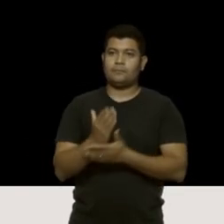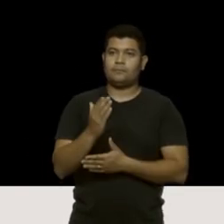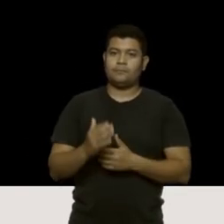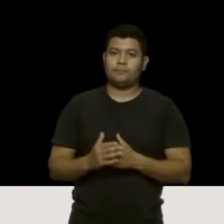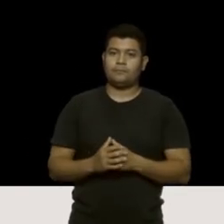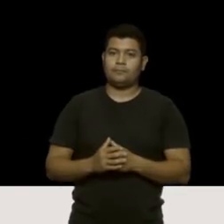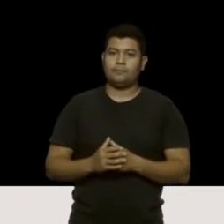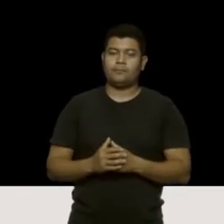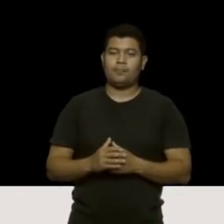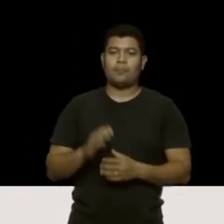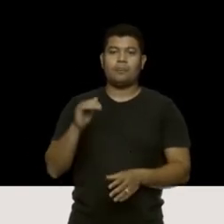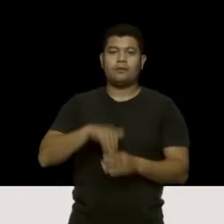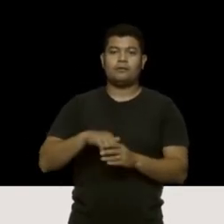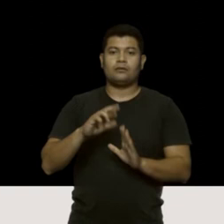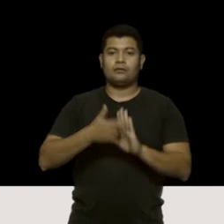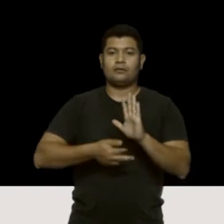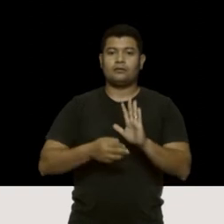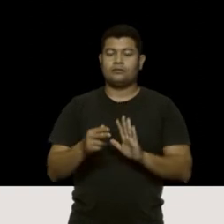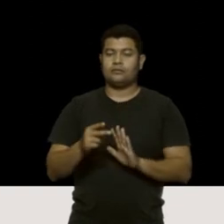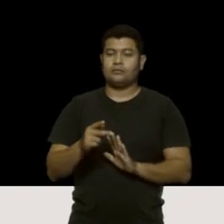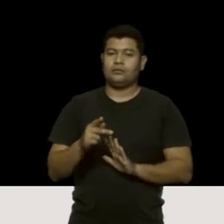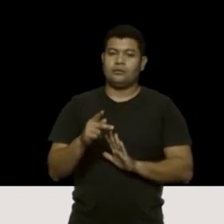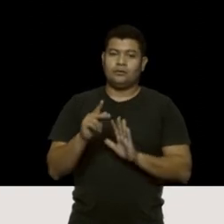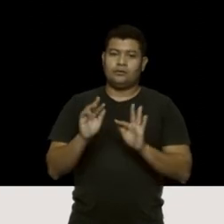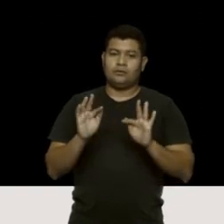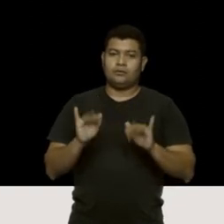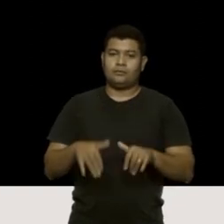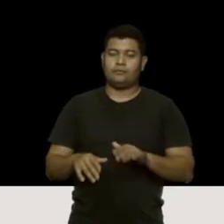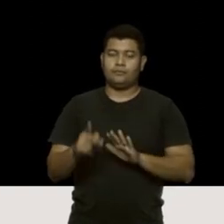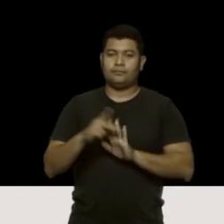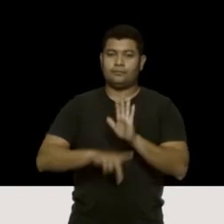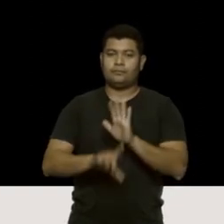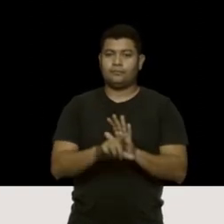da redação final, projeto de lei